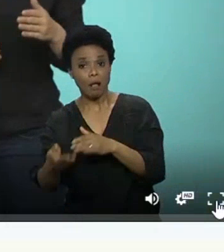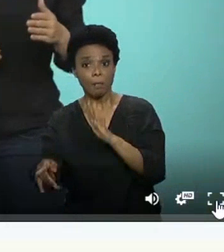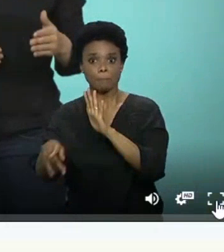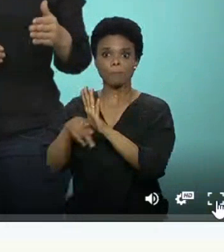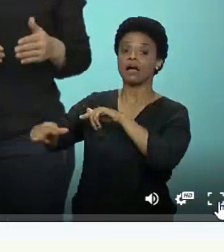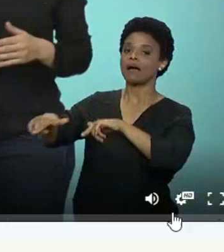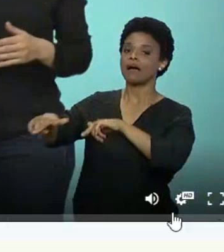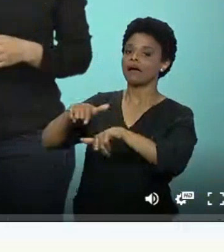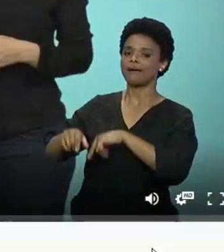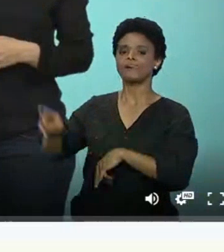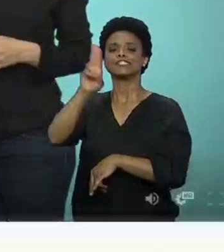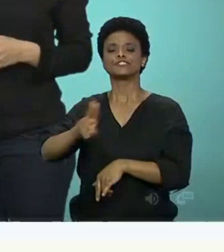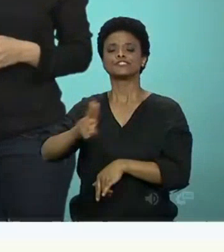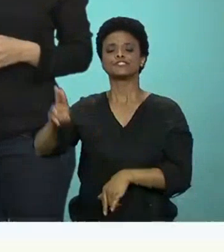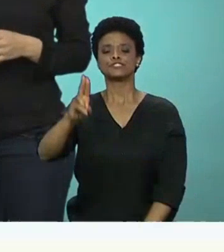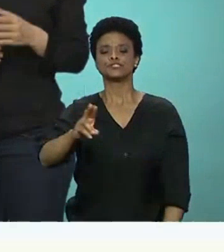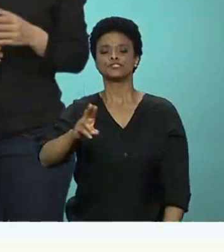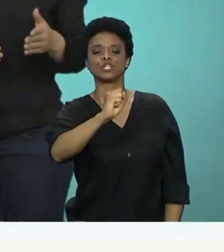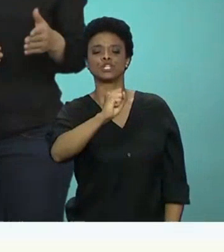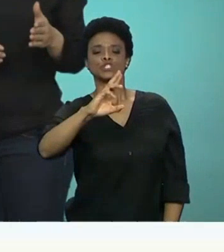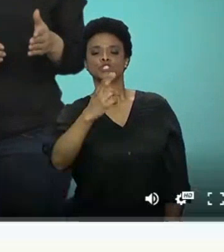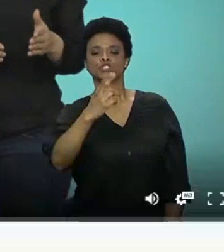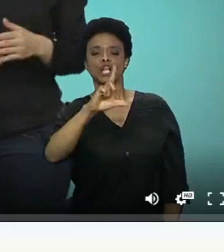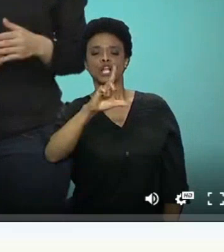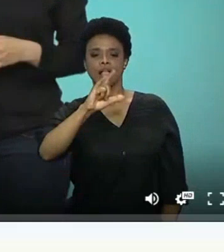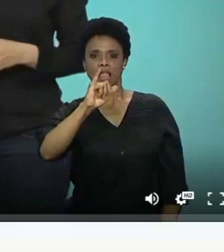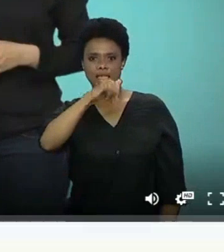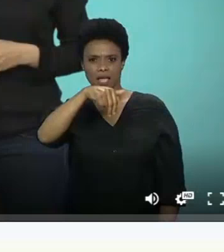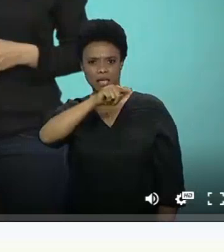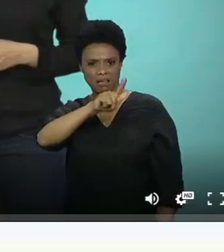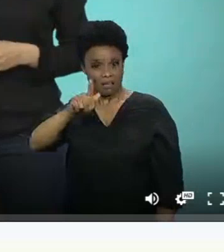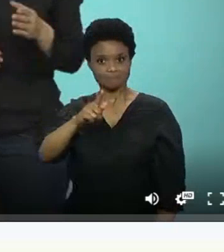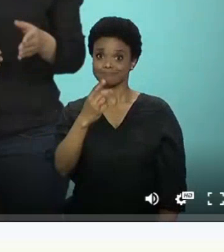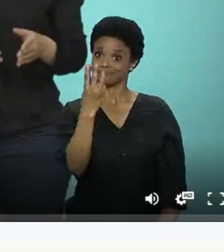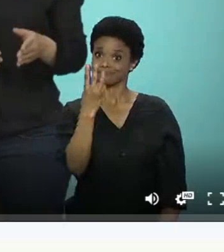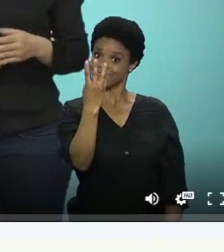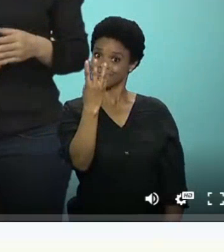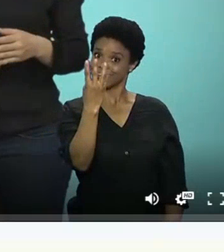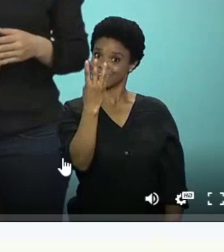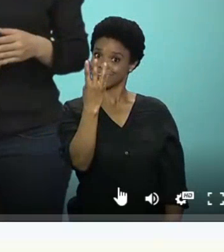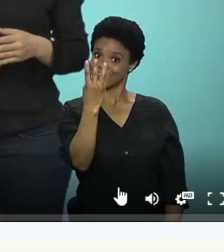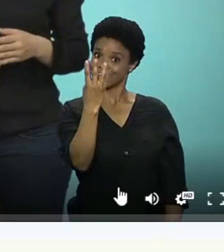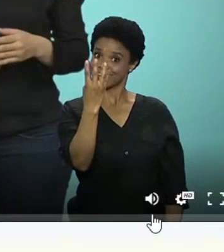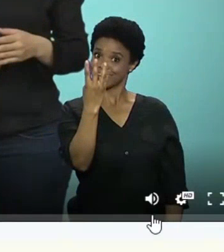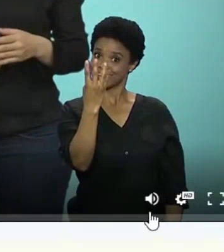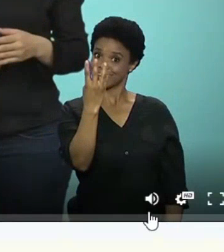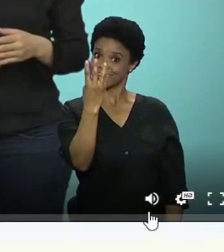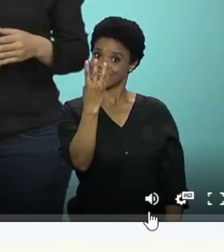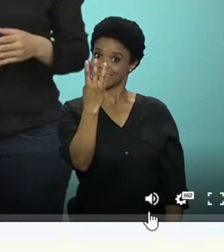Tá mudo o vídeo. De novo essa história. Não.